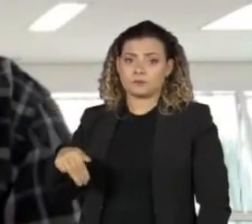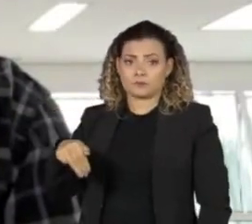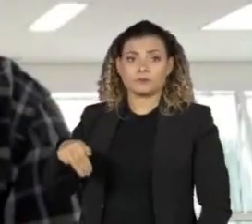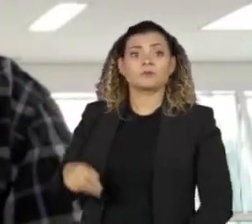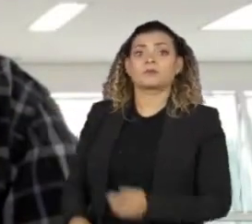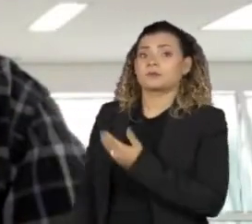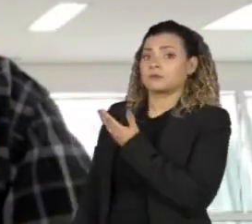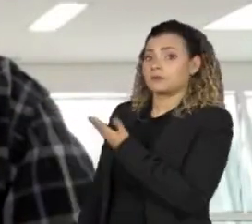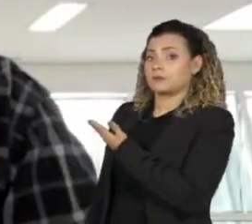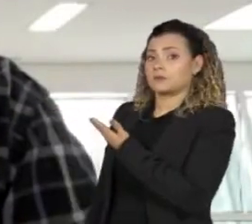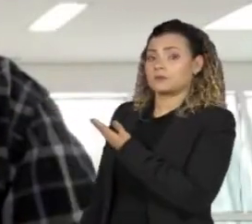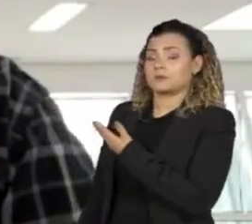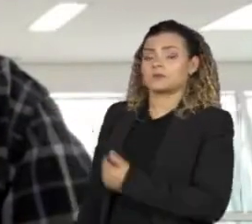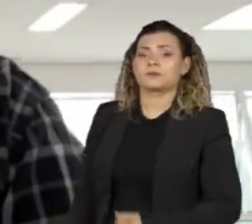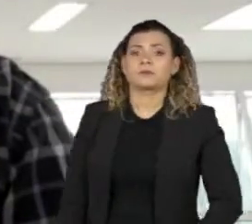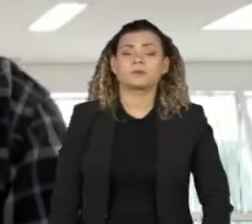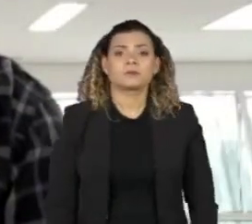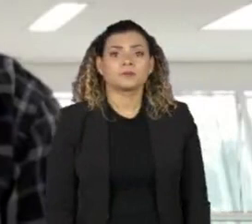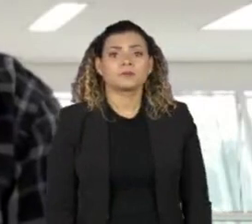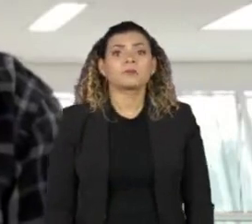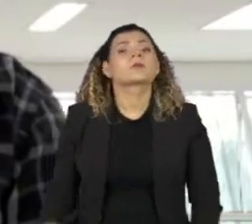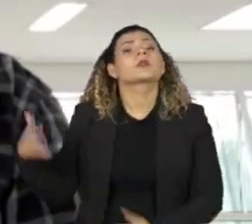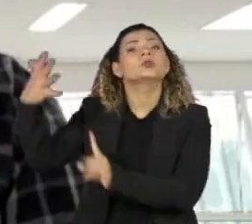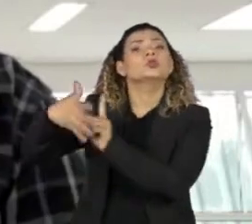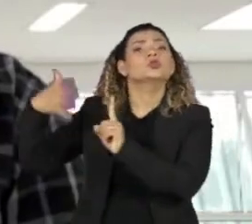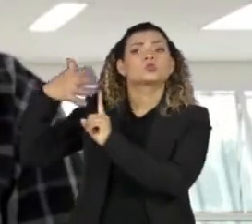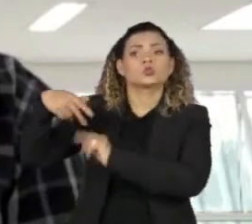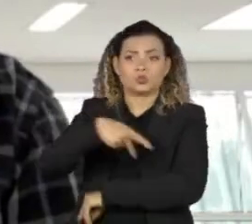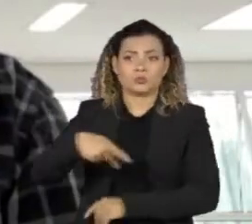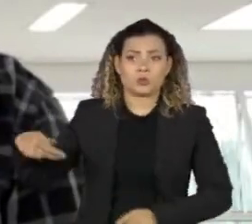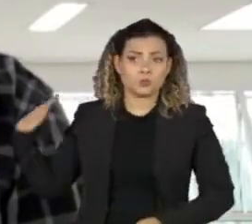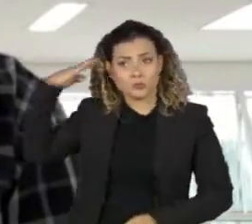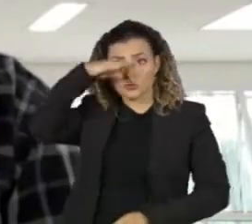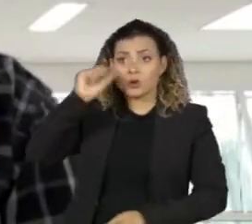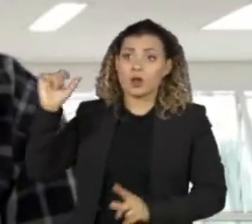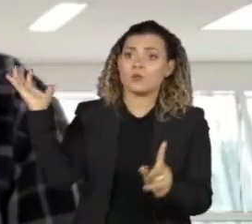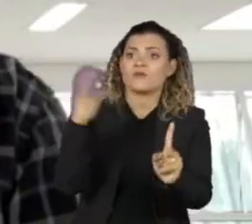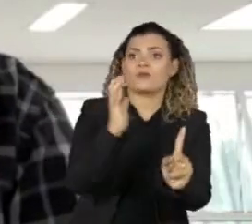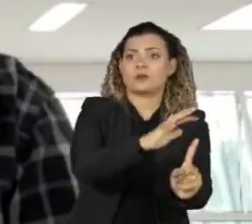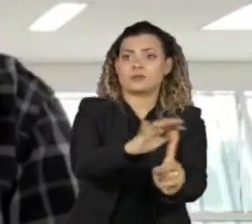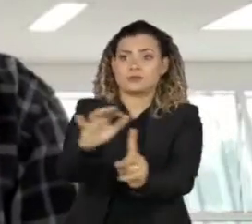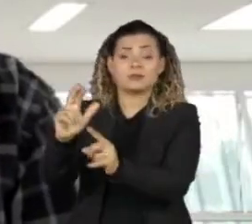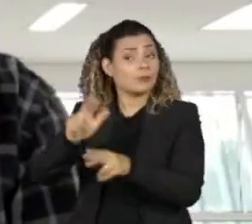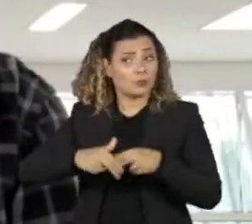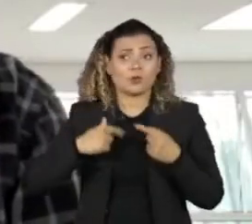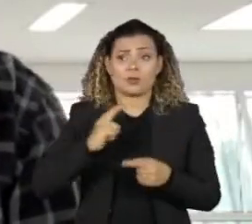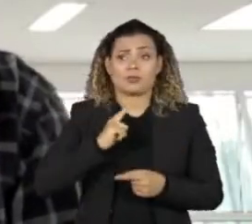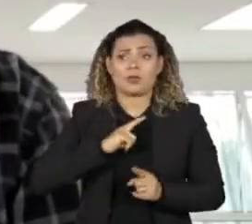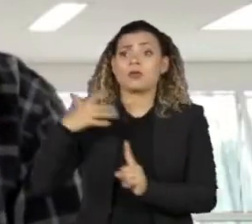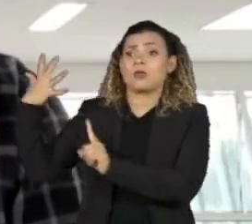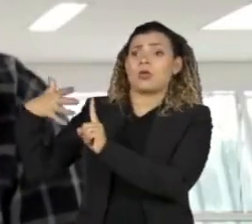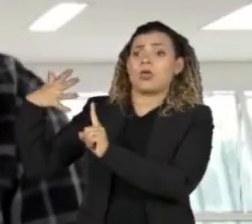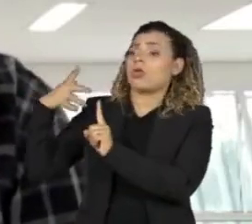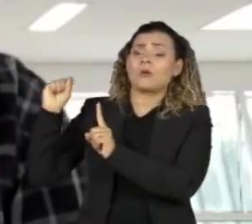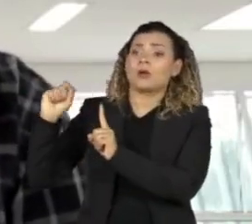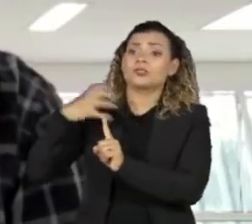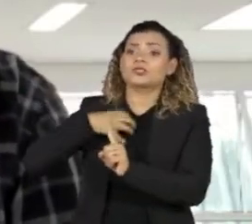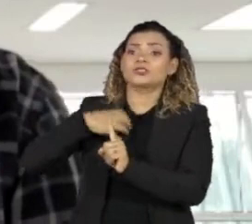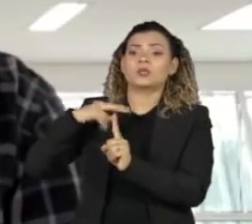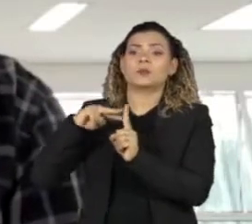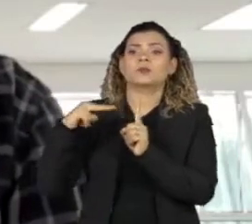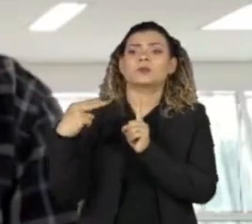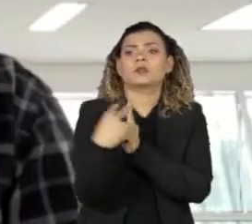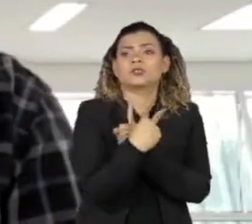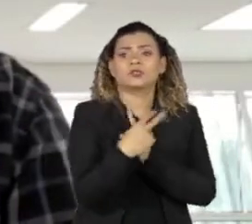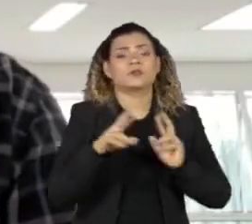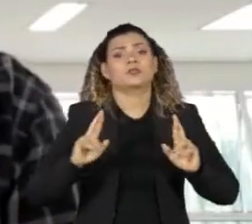Brasil se deve aos discursos de Bolsonaro, que são repletos, né, de visões de mundo que